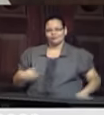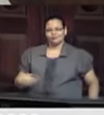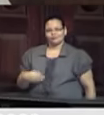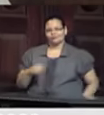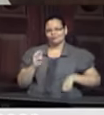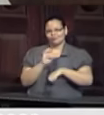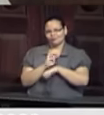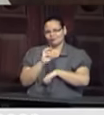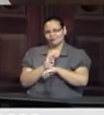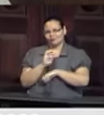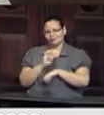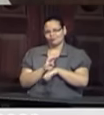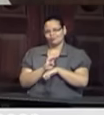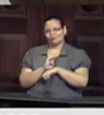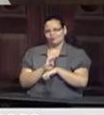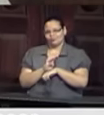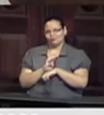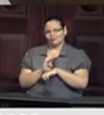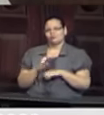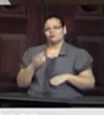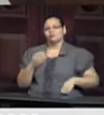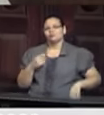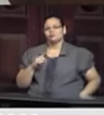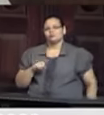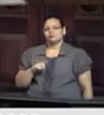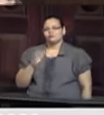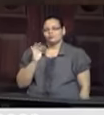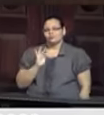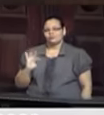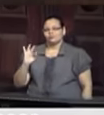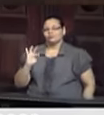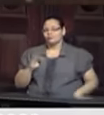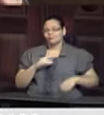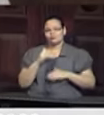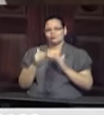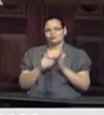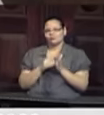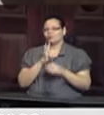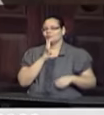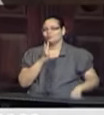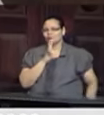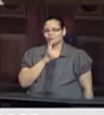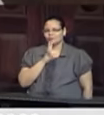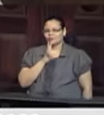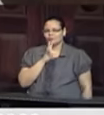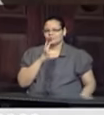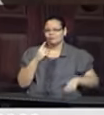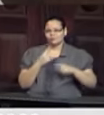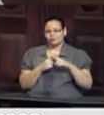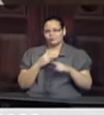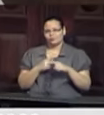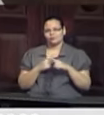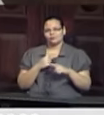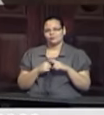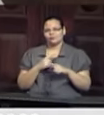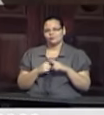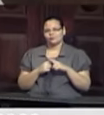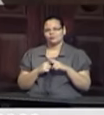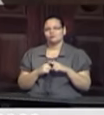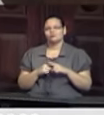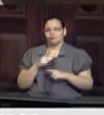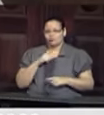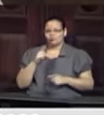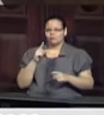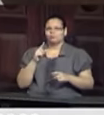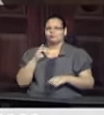Estado e a União, que todo o parlamento conhece, porque garimpou no